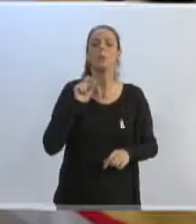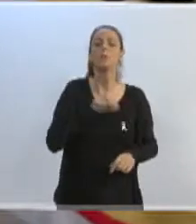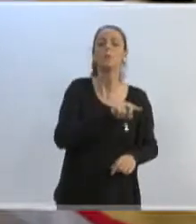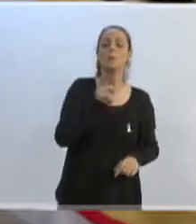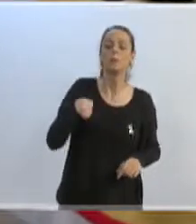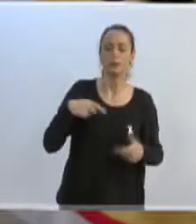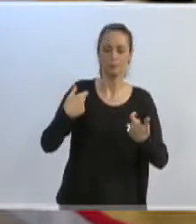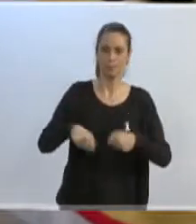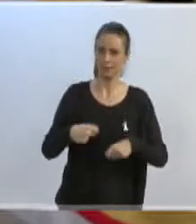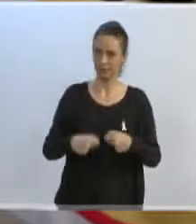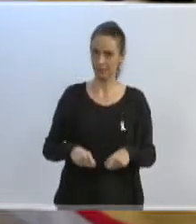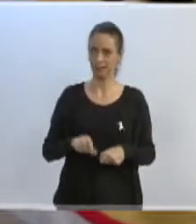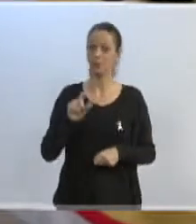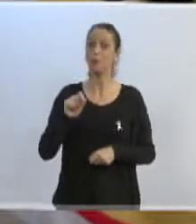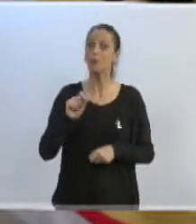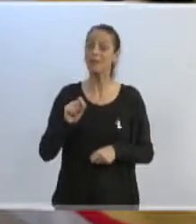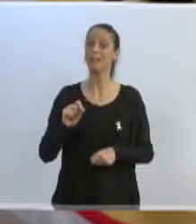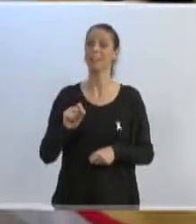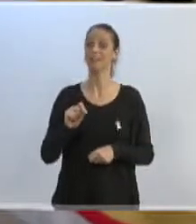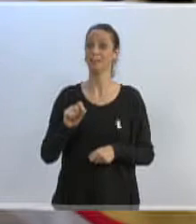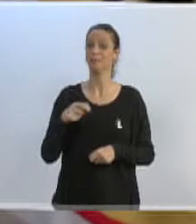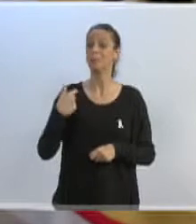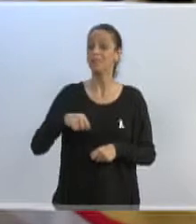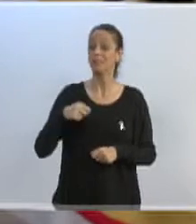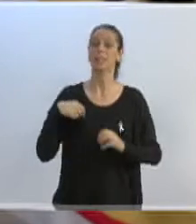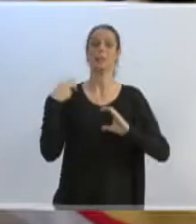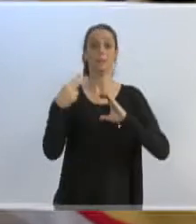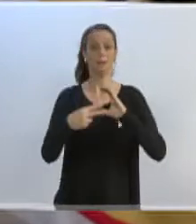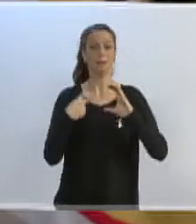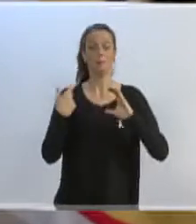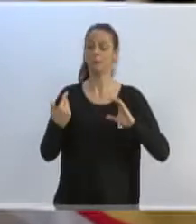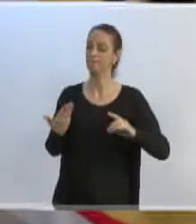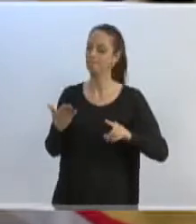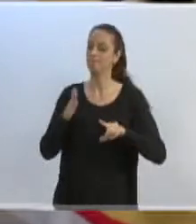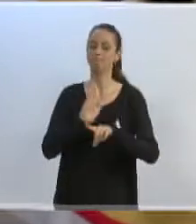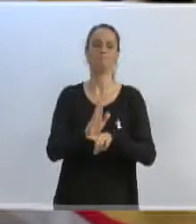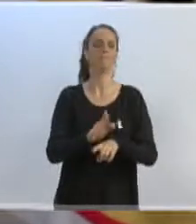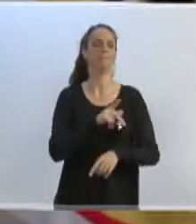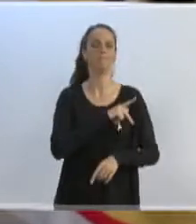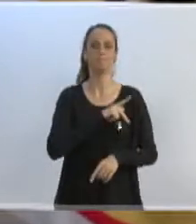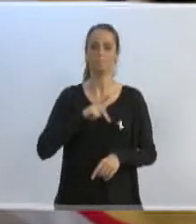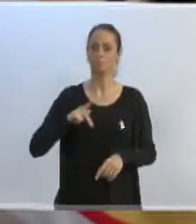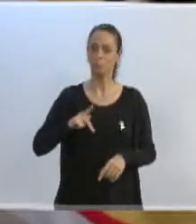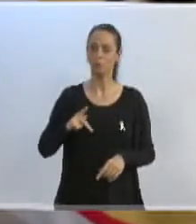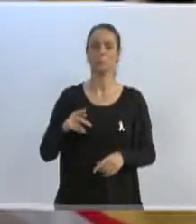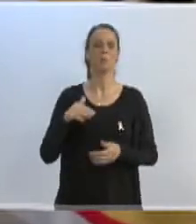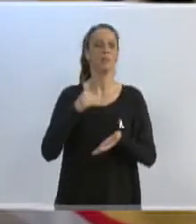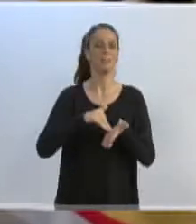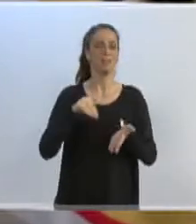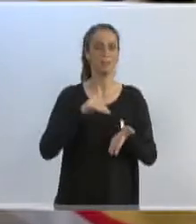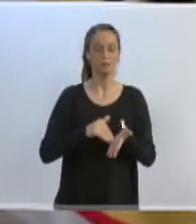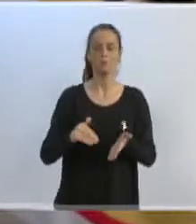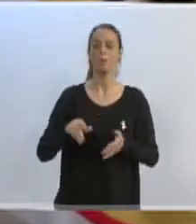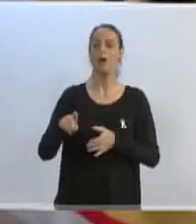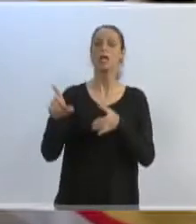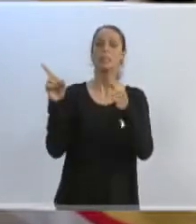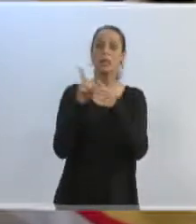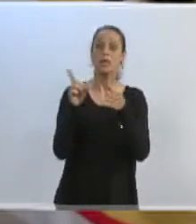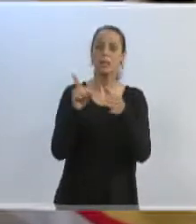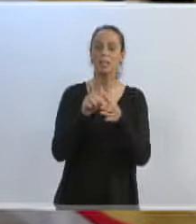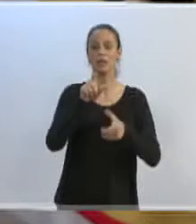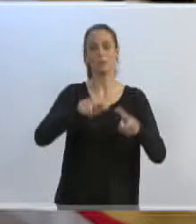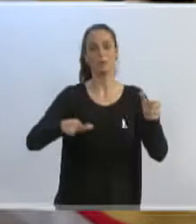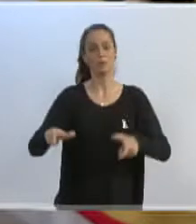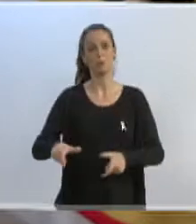quanto ela precisa da Câmara de Vereadores, quando ela precisa dos órgãos públicos, das secretarias, para atender esse povo da melhor forma